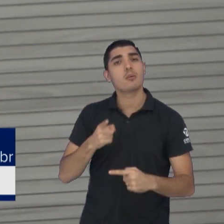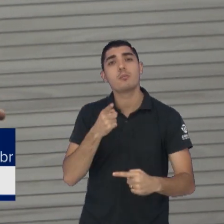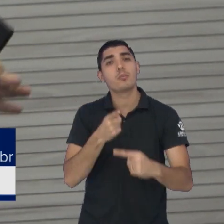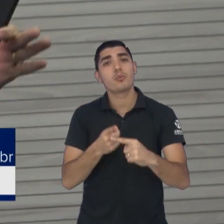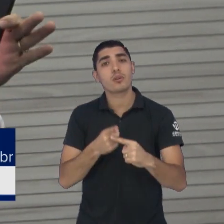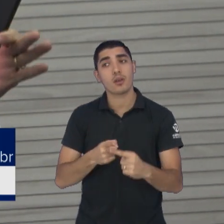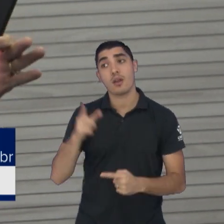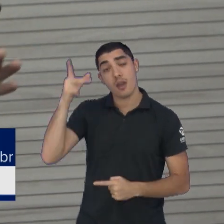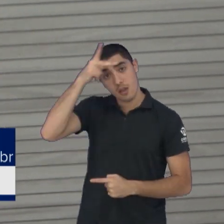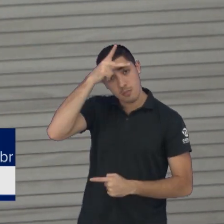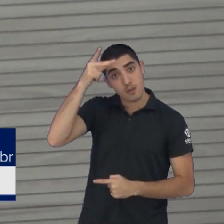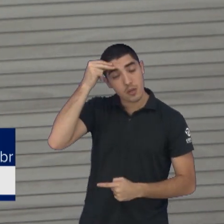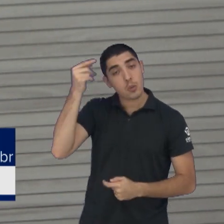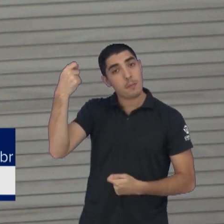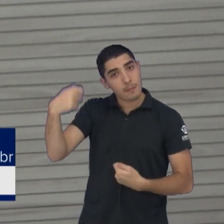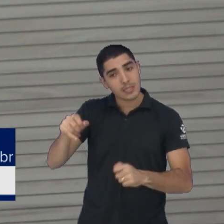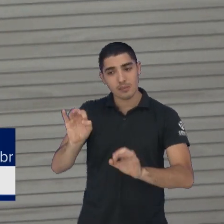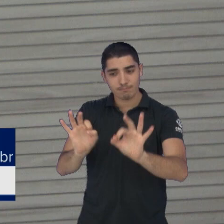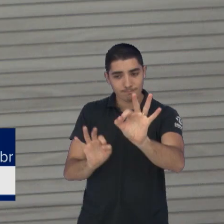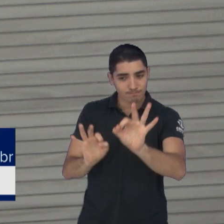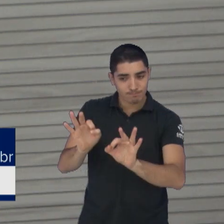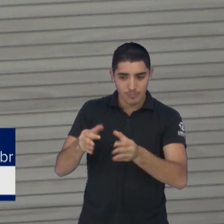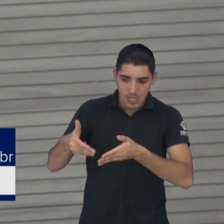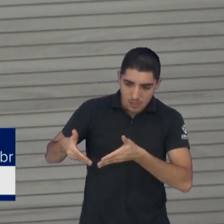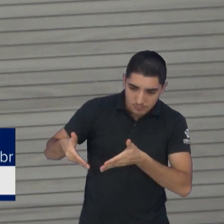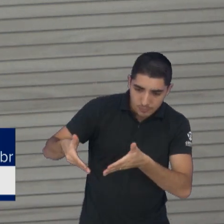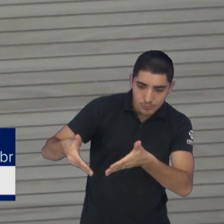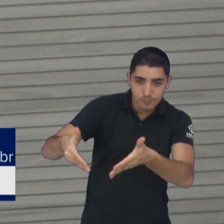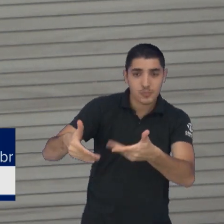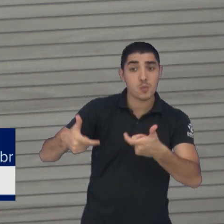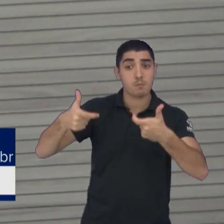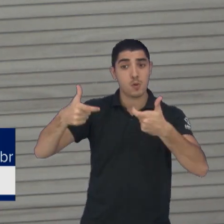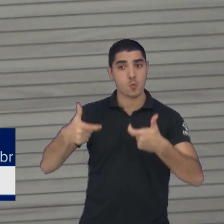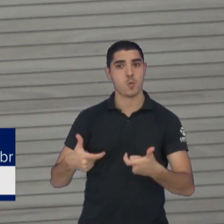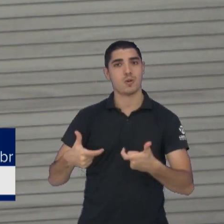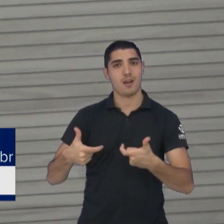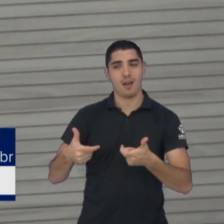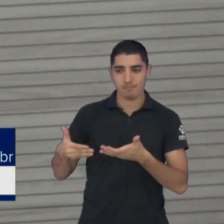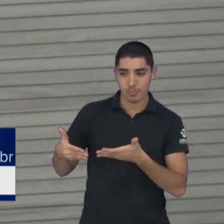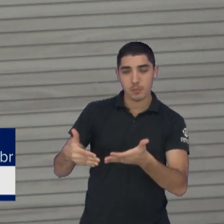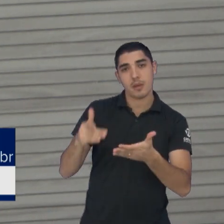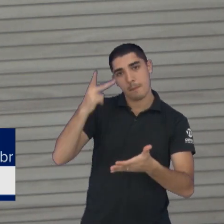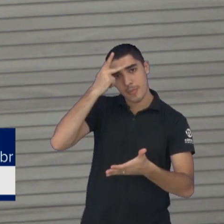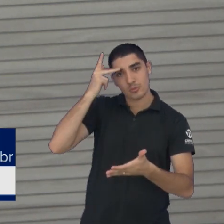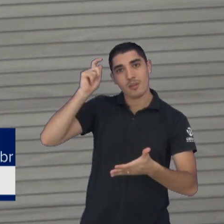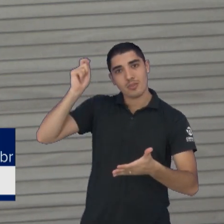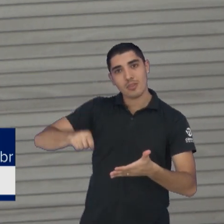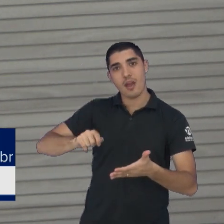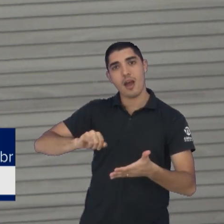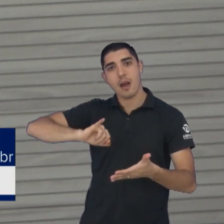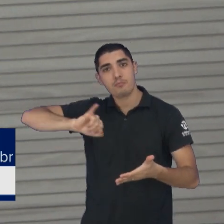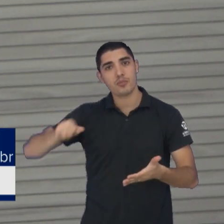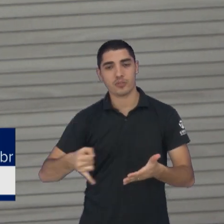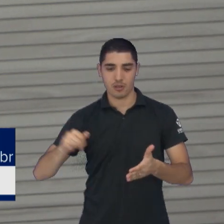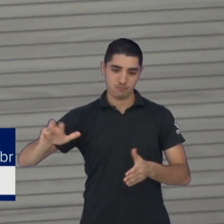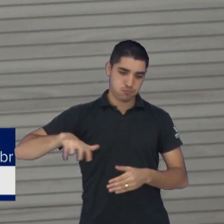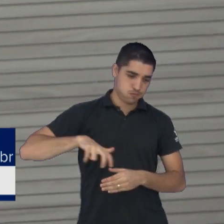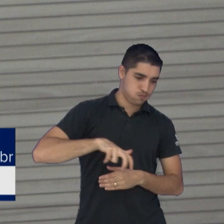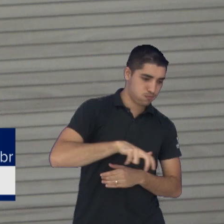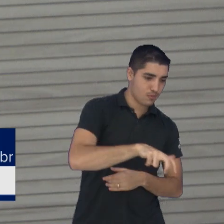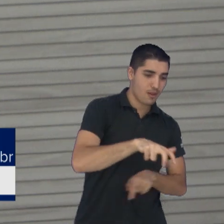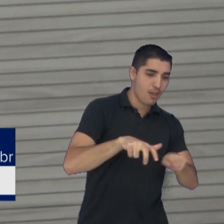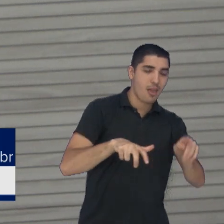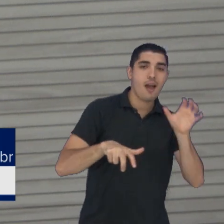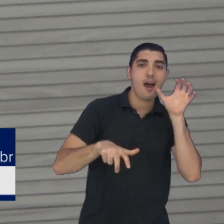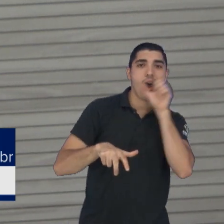abra uma viela ali numa área institucional. Abrindo essa viela, você economizaria muito tempo